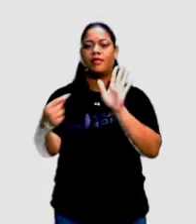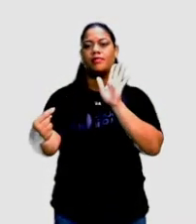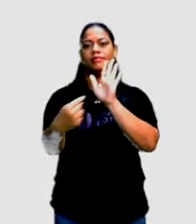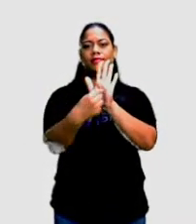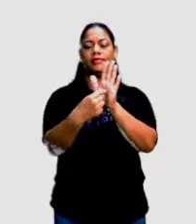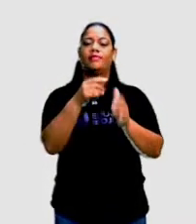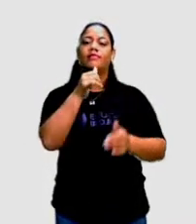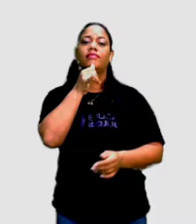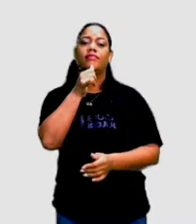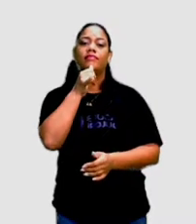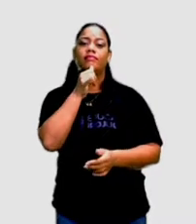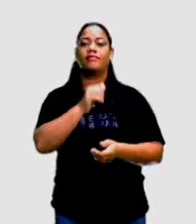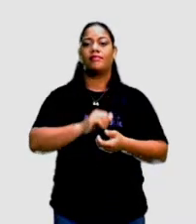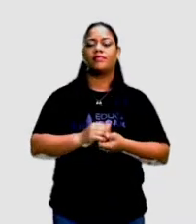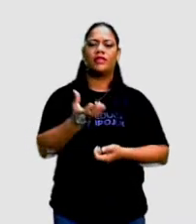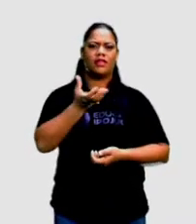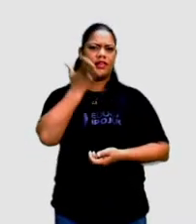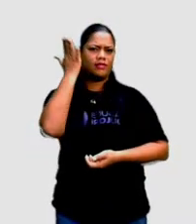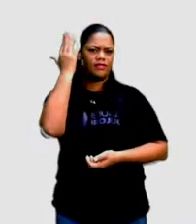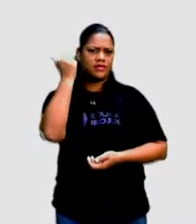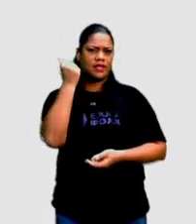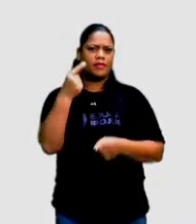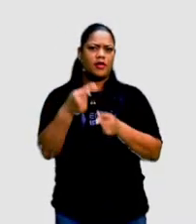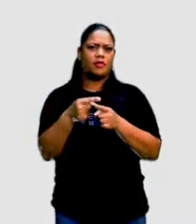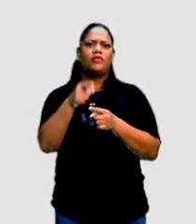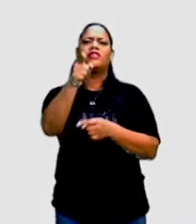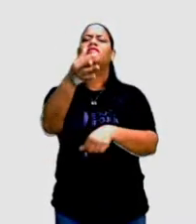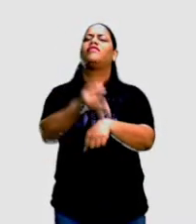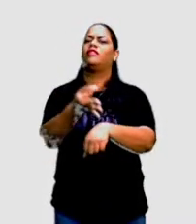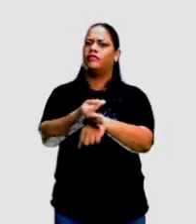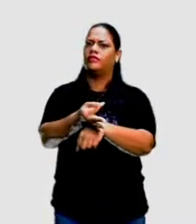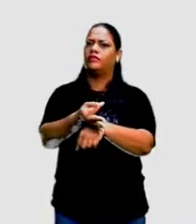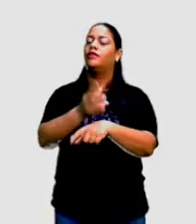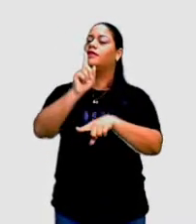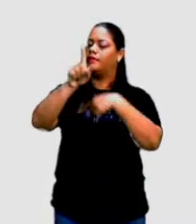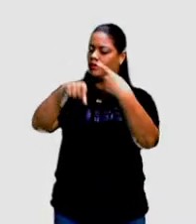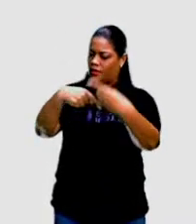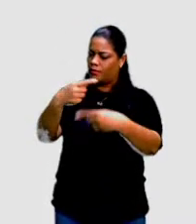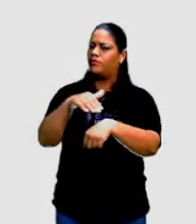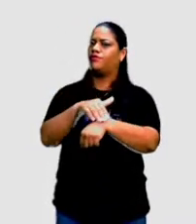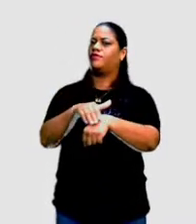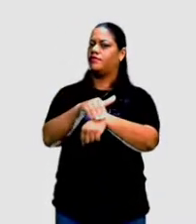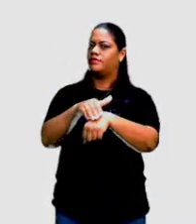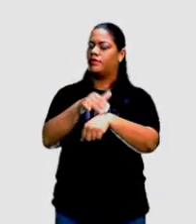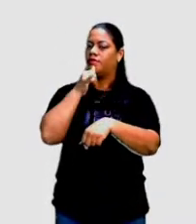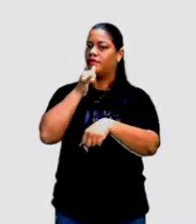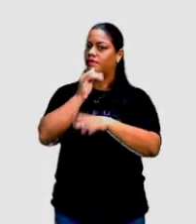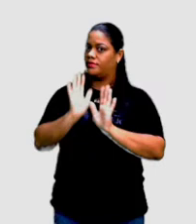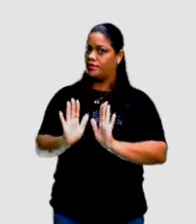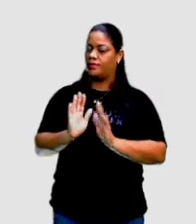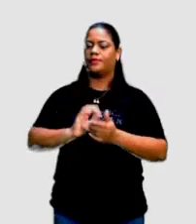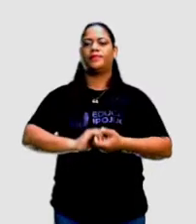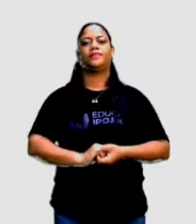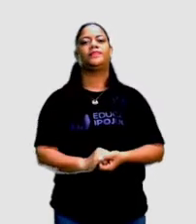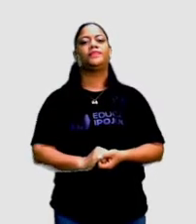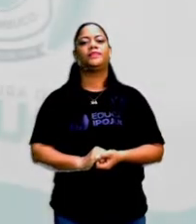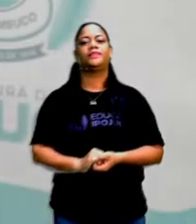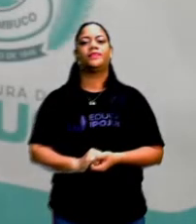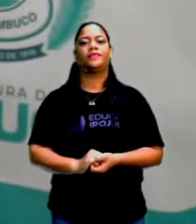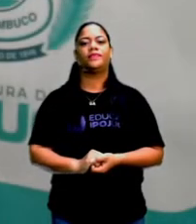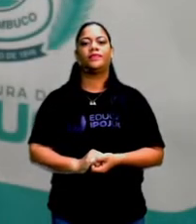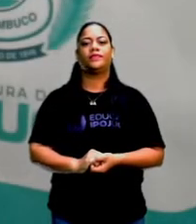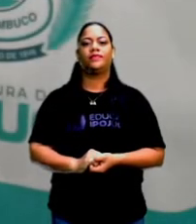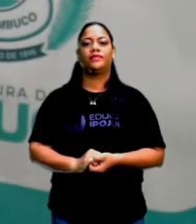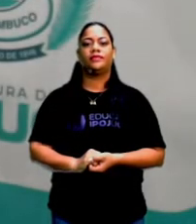final. Olha aí o exemplo. Quero saber o motivo da sua falta. Depois conversamos. Um exemplo, né? Então veja que